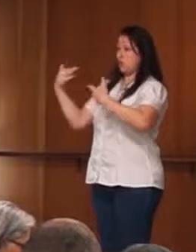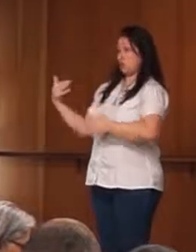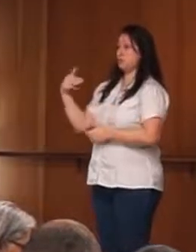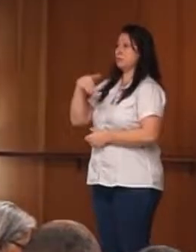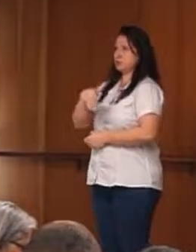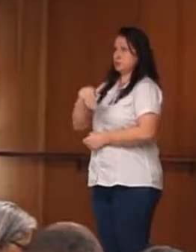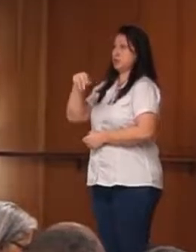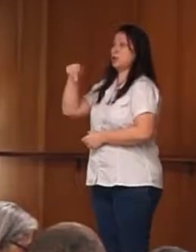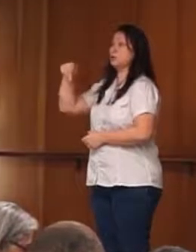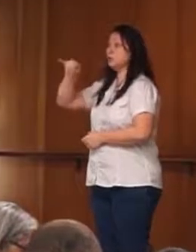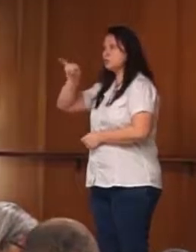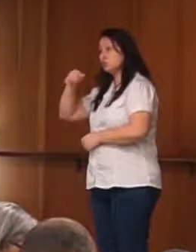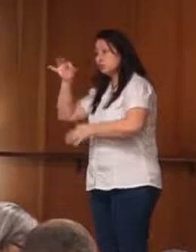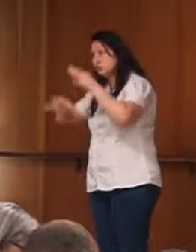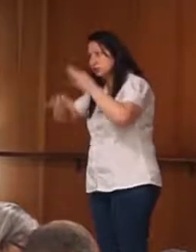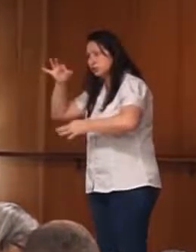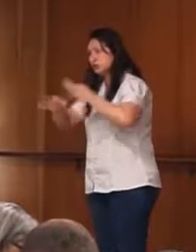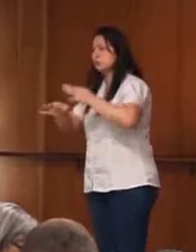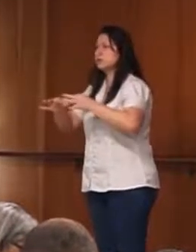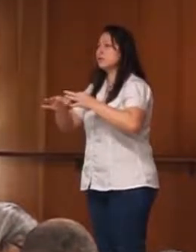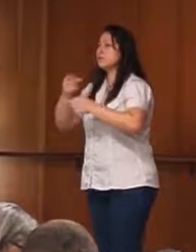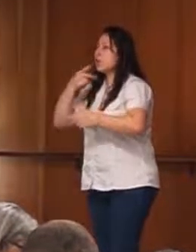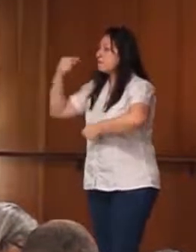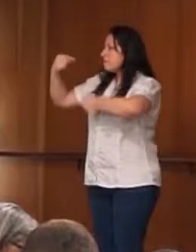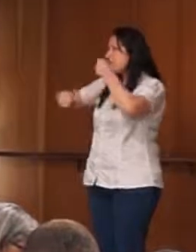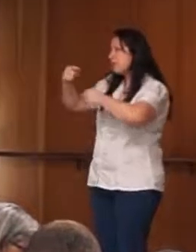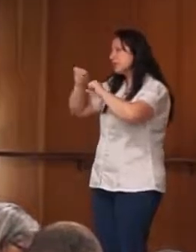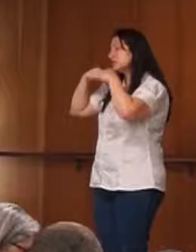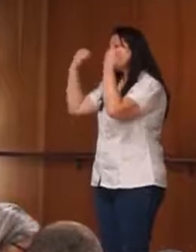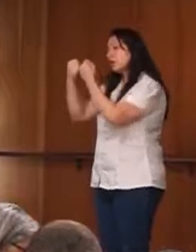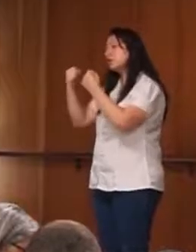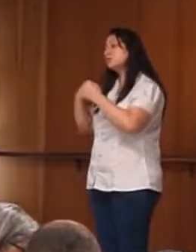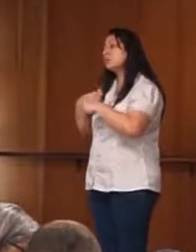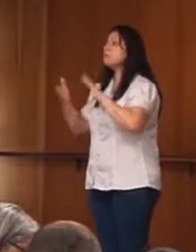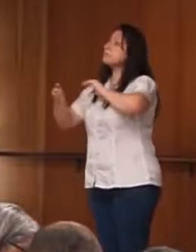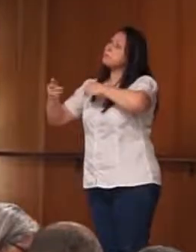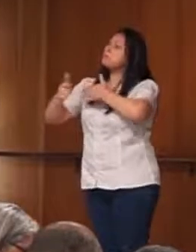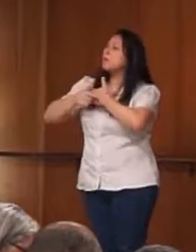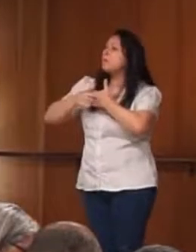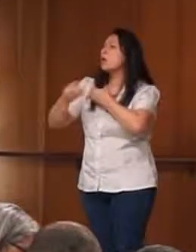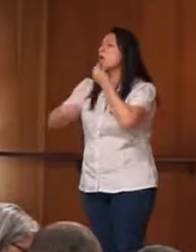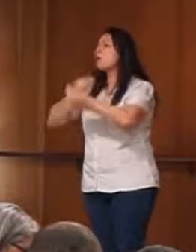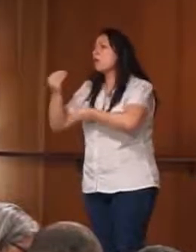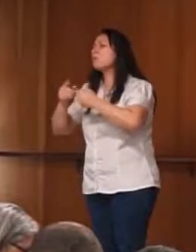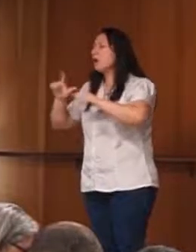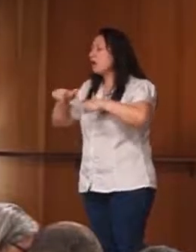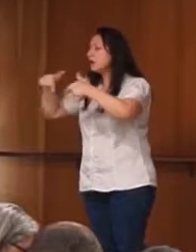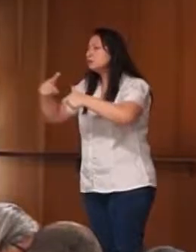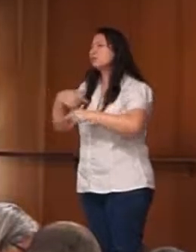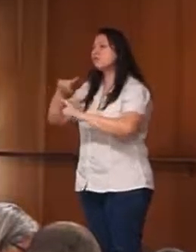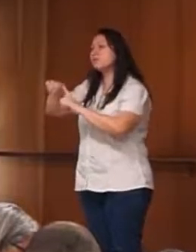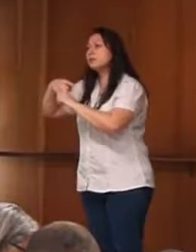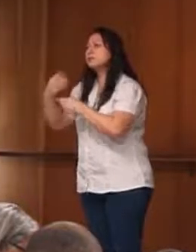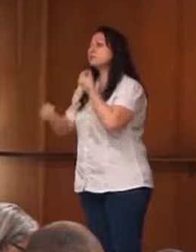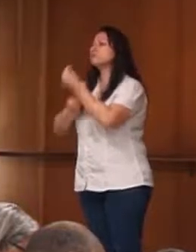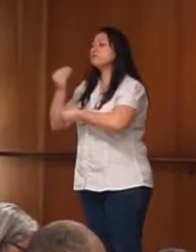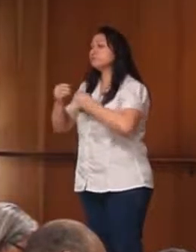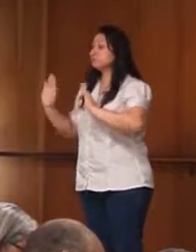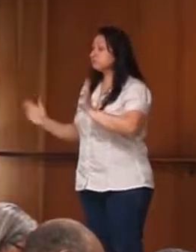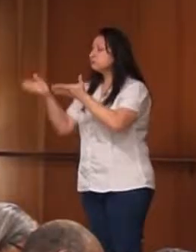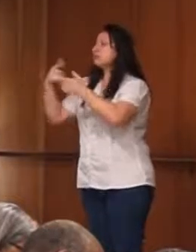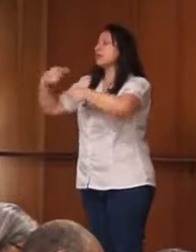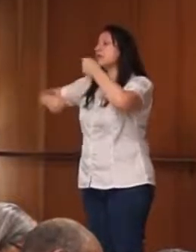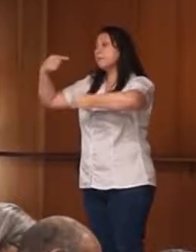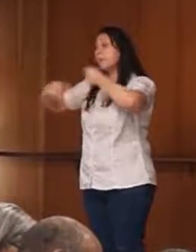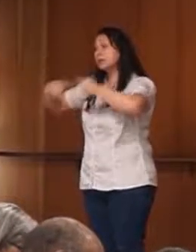promoveu o seminário Multiculturalismo e Racismo, o papel da ação afirmativa nos Estados Democráticos Contemporâneos, que teve o objetivo de debater